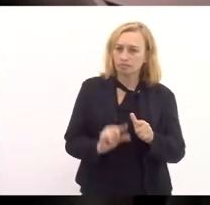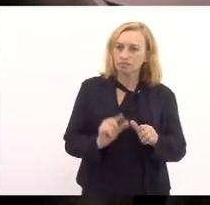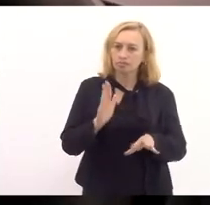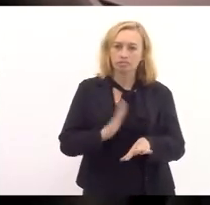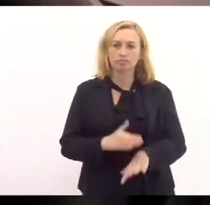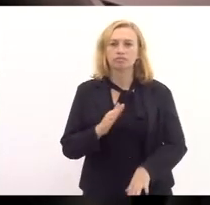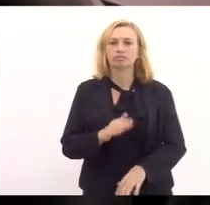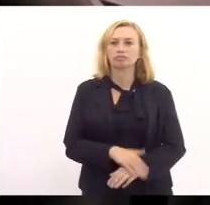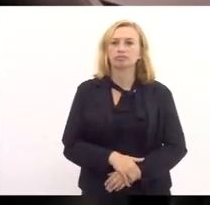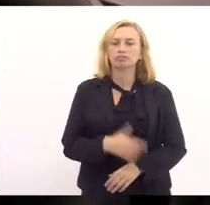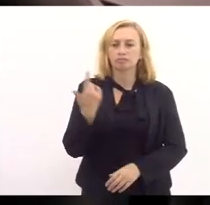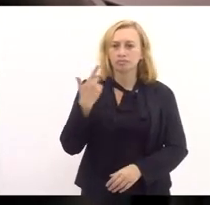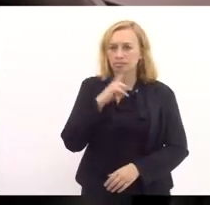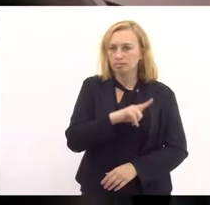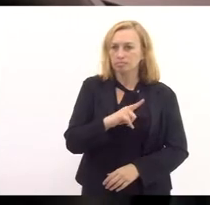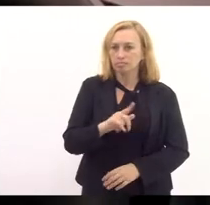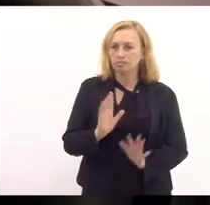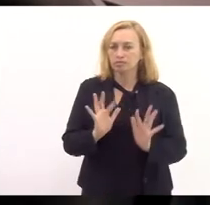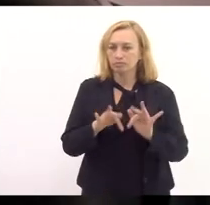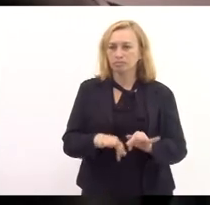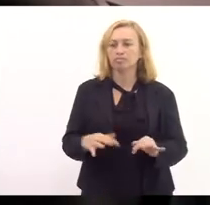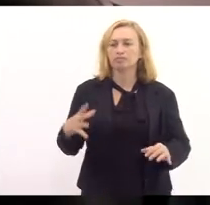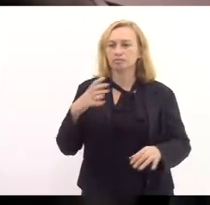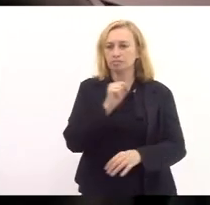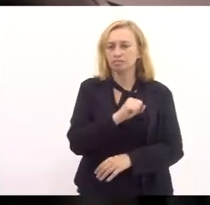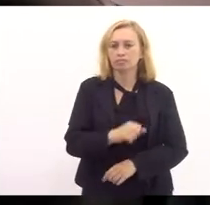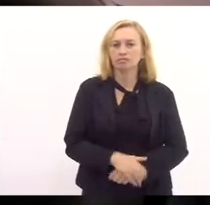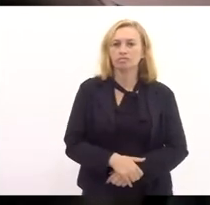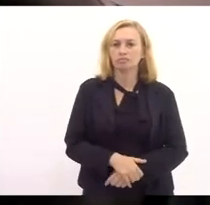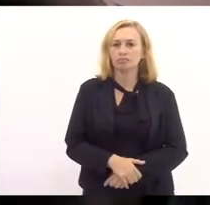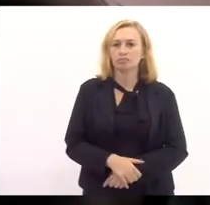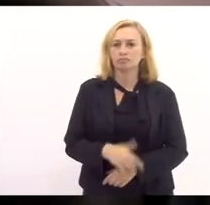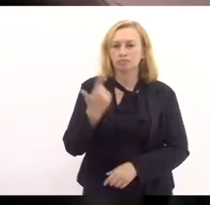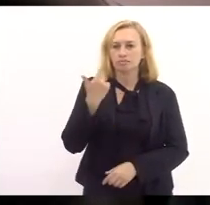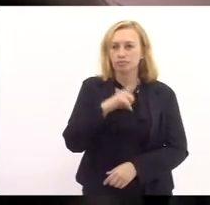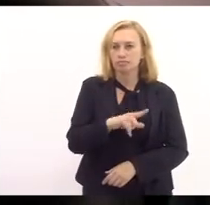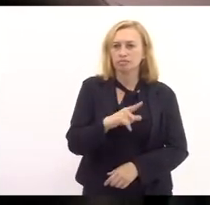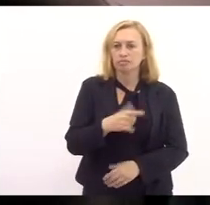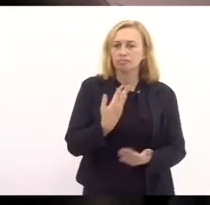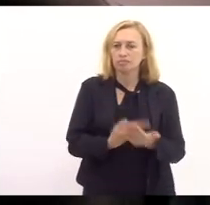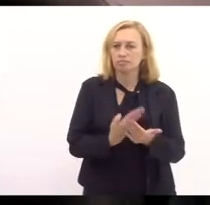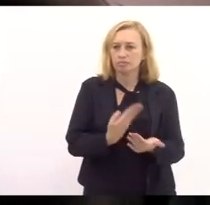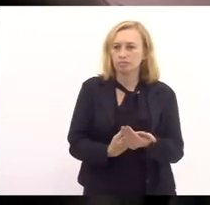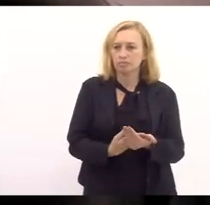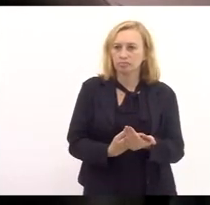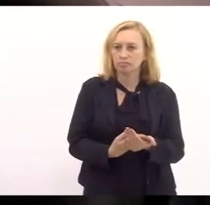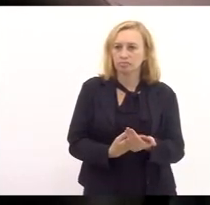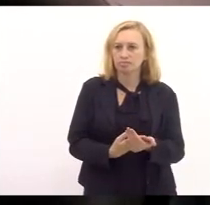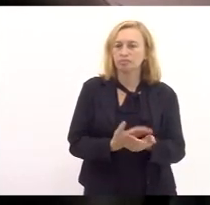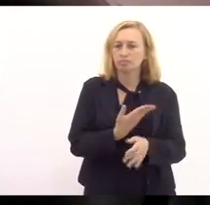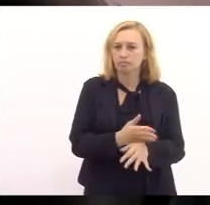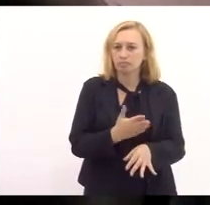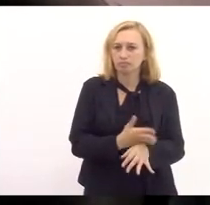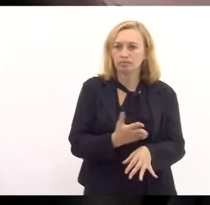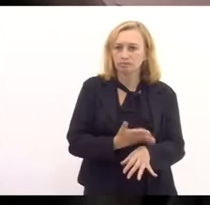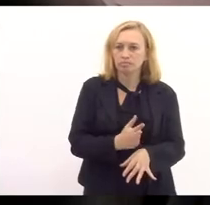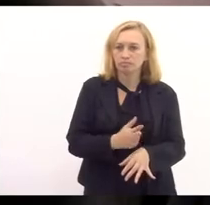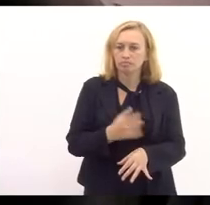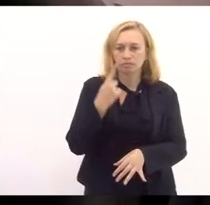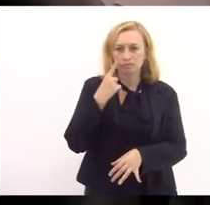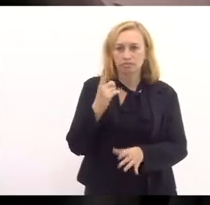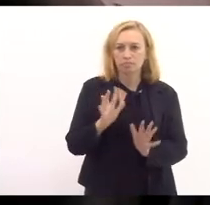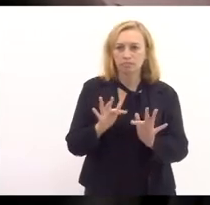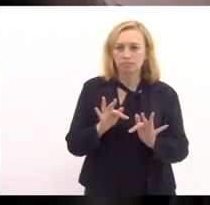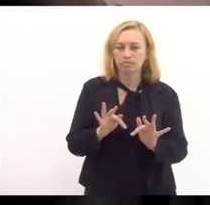mais e a gente consiga alcançar uma conclusão. Aí, para conseguir ter esse ponto de estudo já na prática, viabilizando a